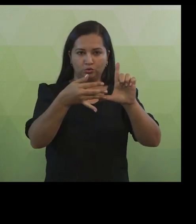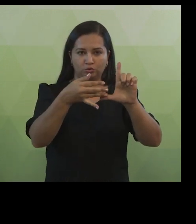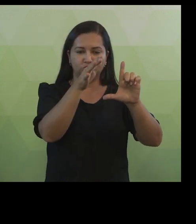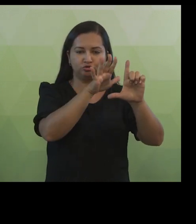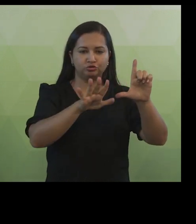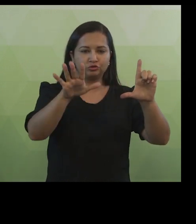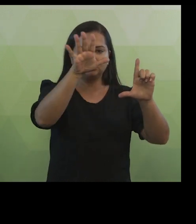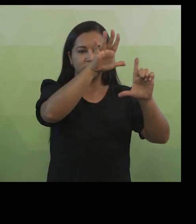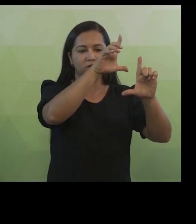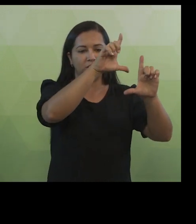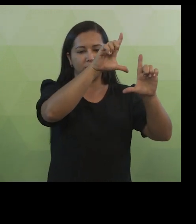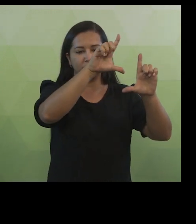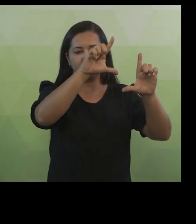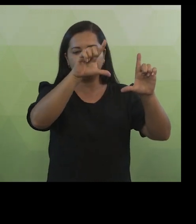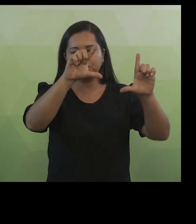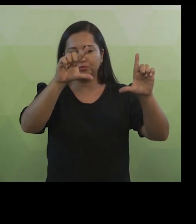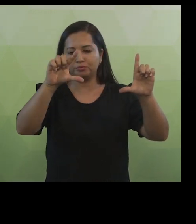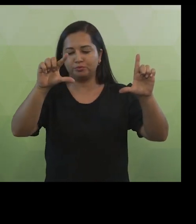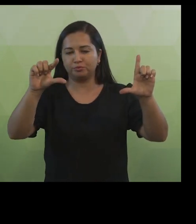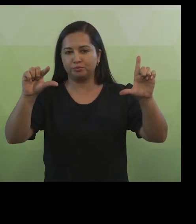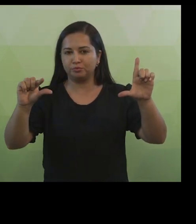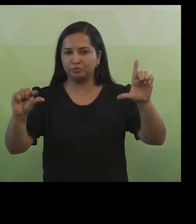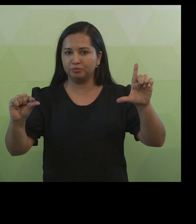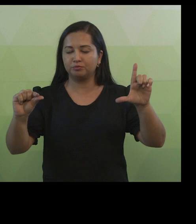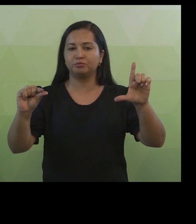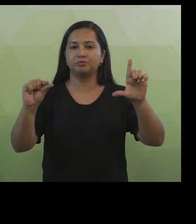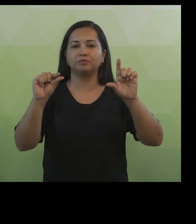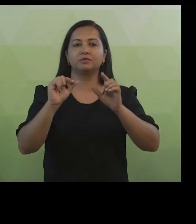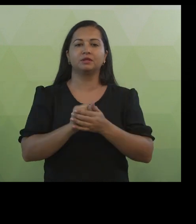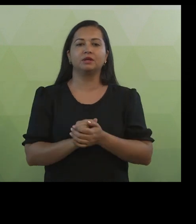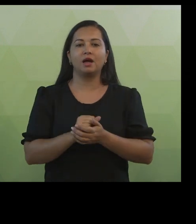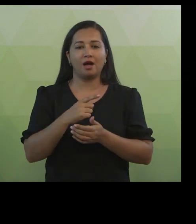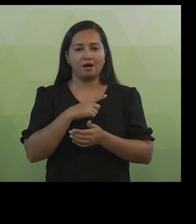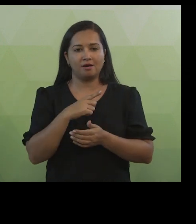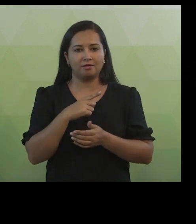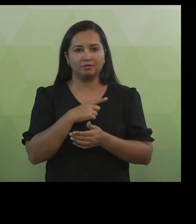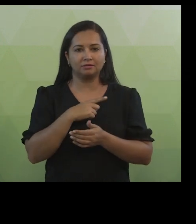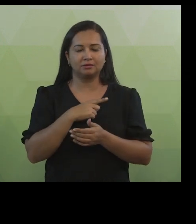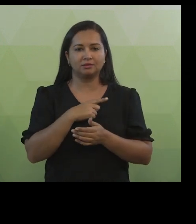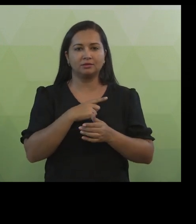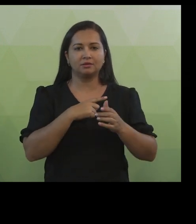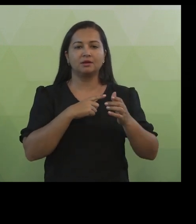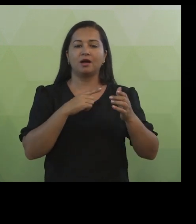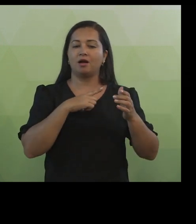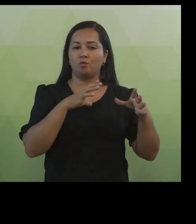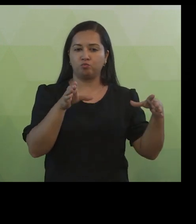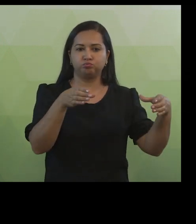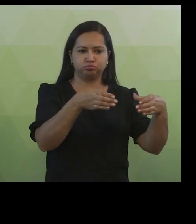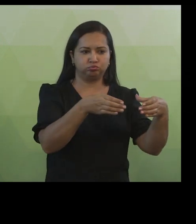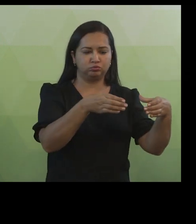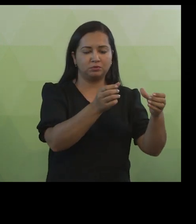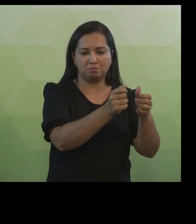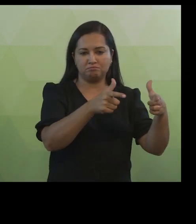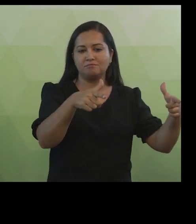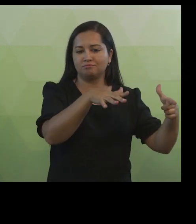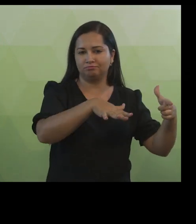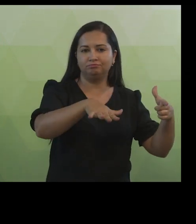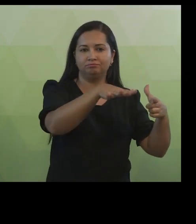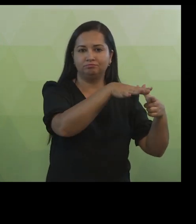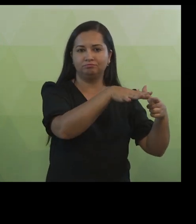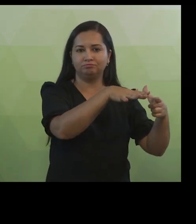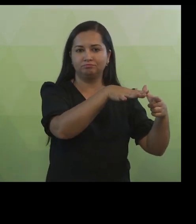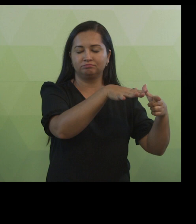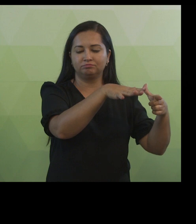desenvolvimento. Mais de uma subclasse pode herdar de uma mesma superclasse. Como exemplo aqui